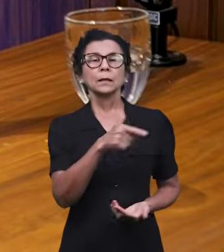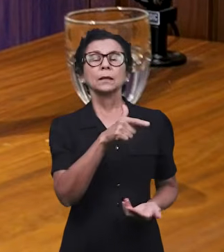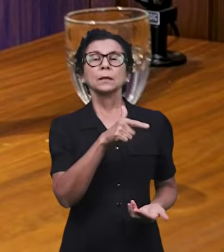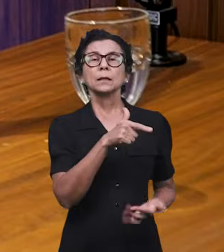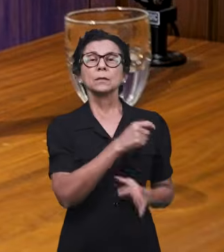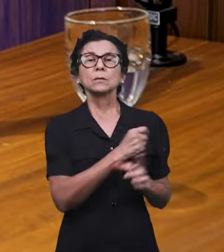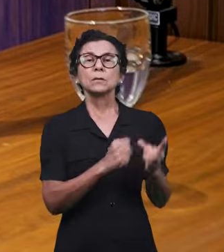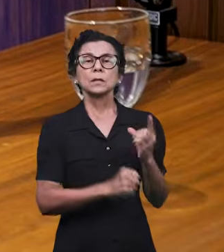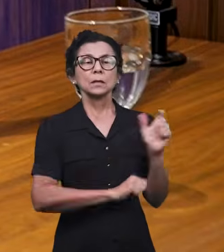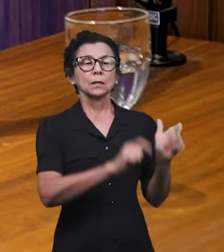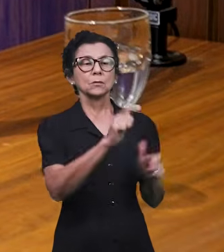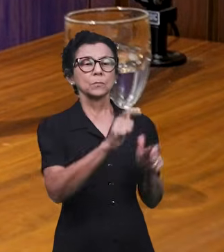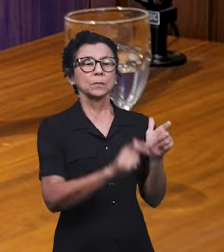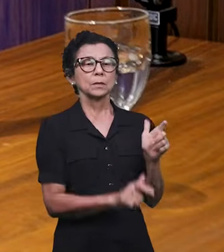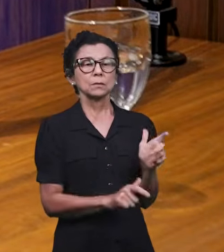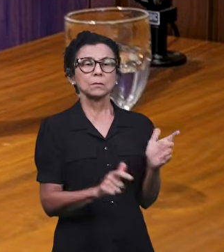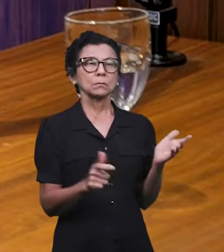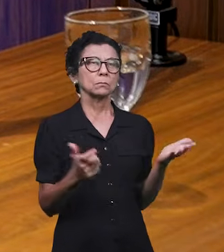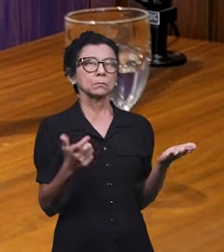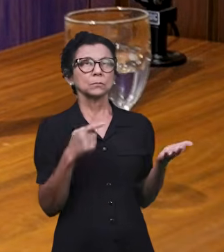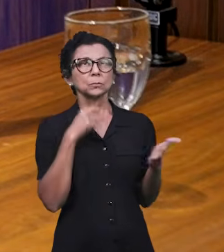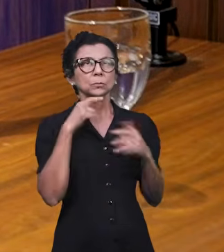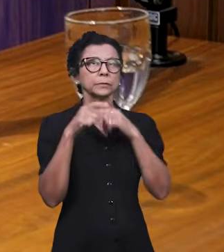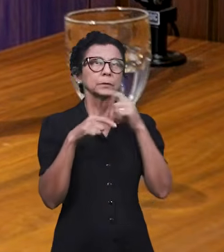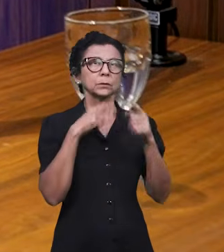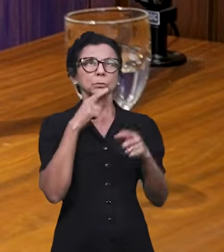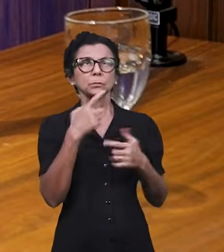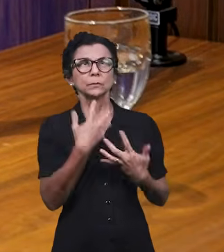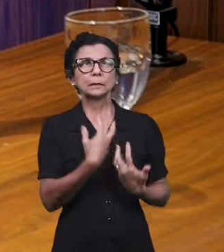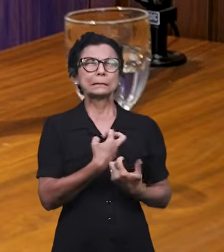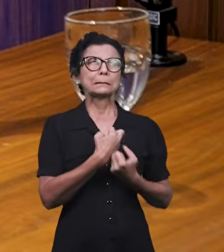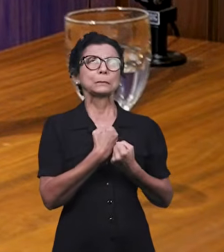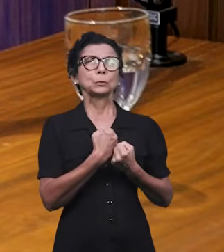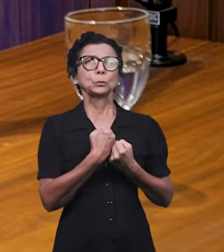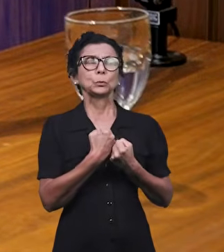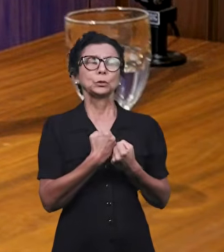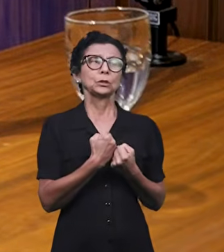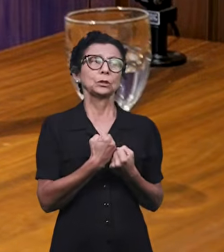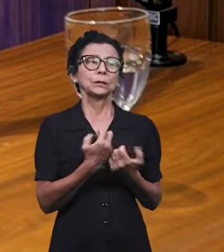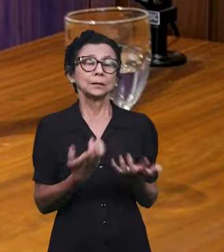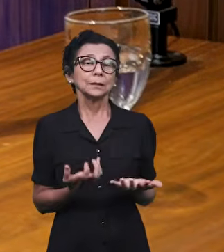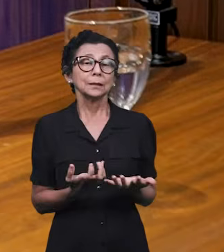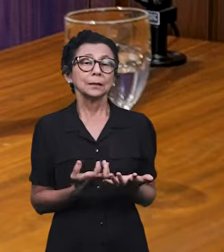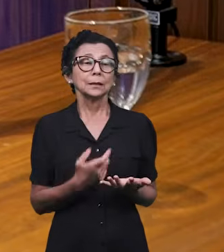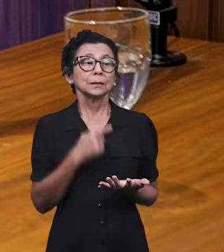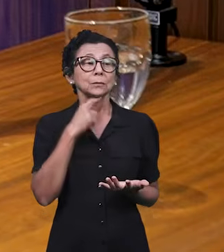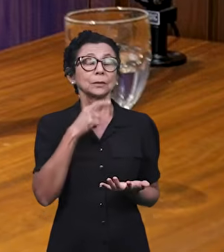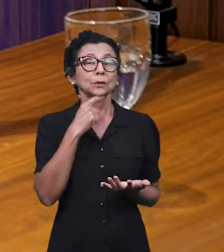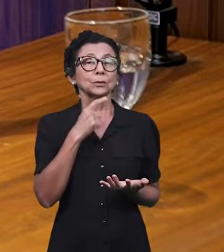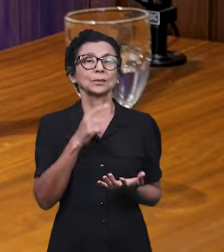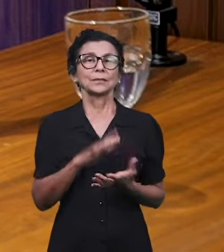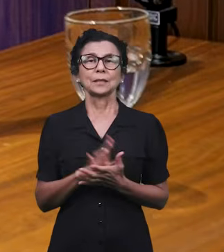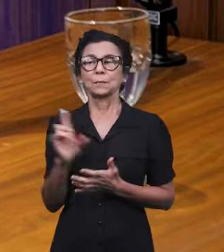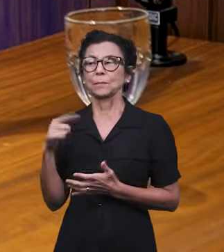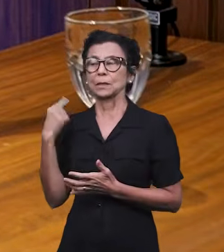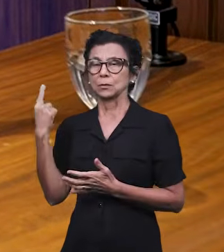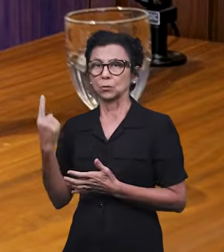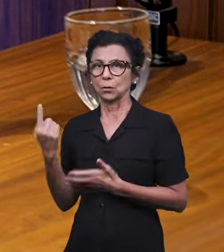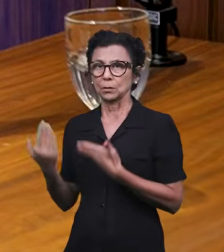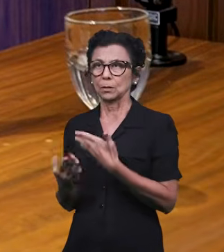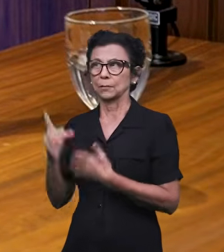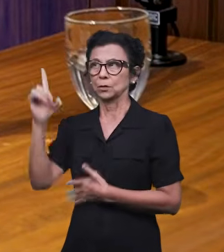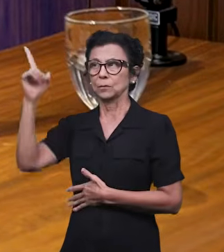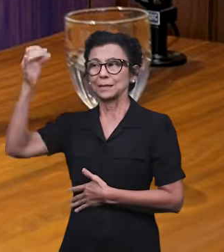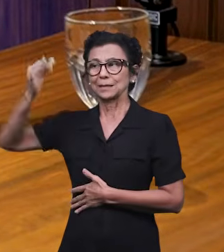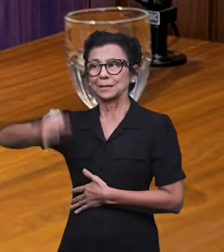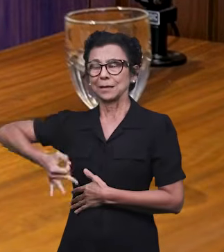no seu eu, na sua angústia, e eles ficam muito sem saber, mas nós temos a certeza, né, que aquilo que Deus